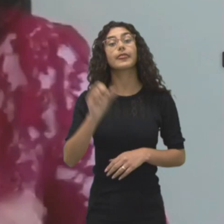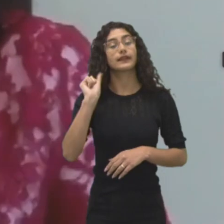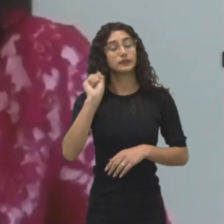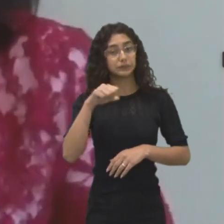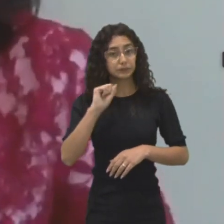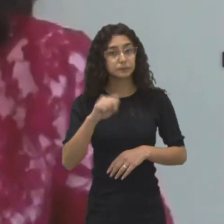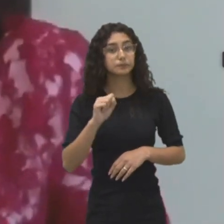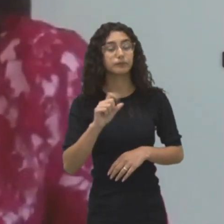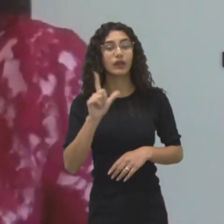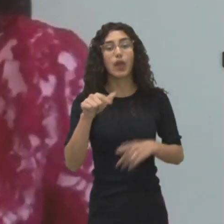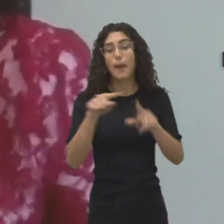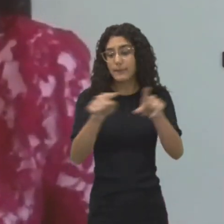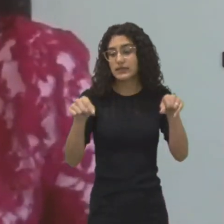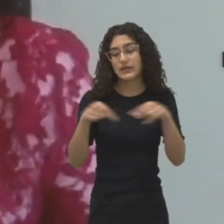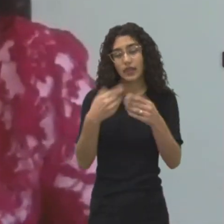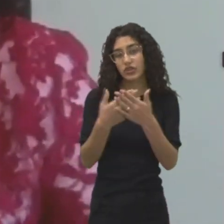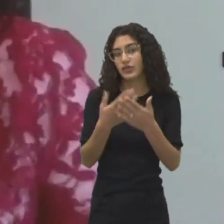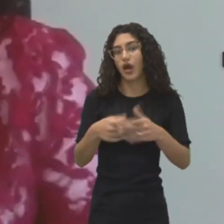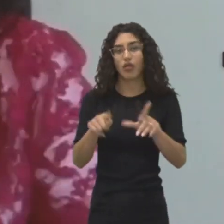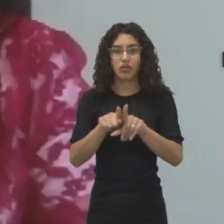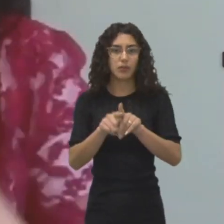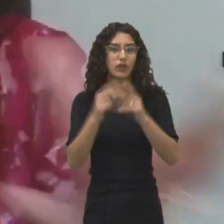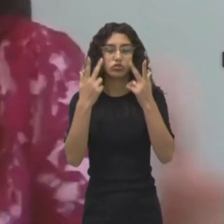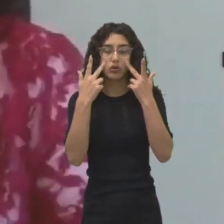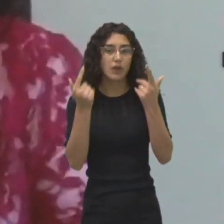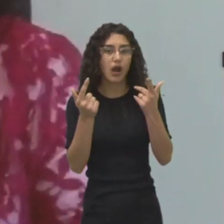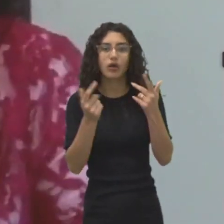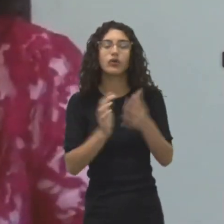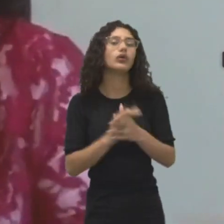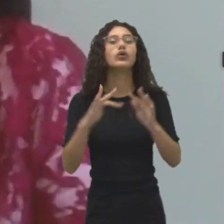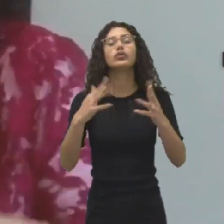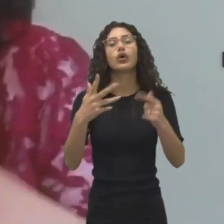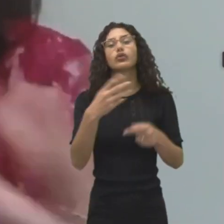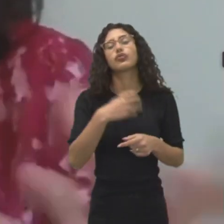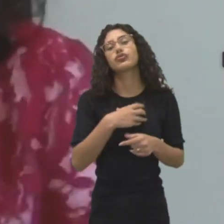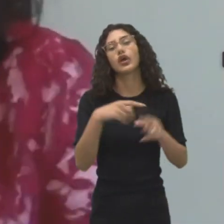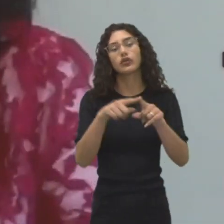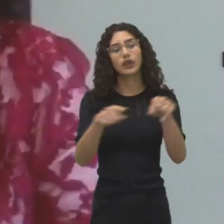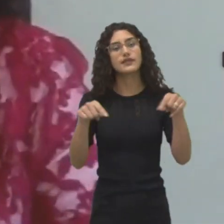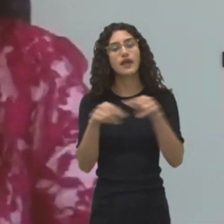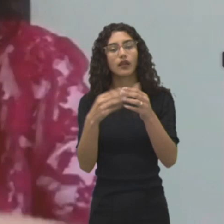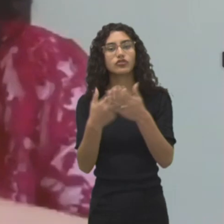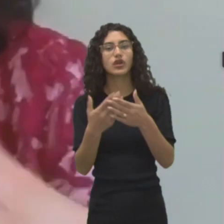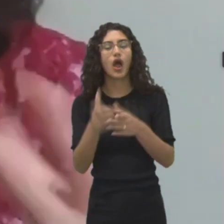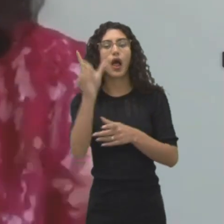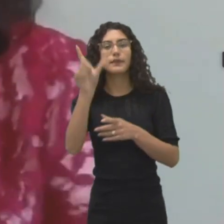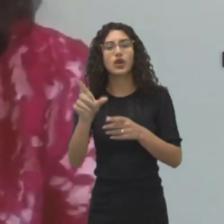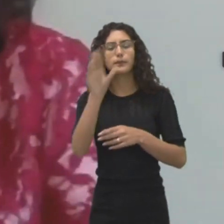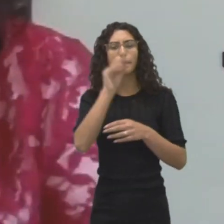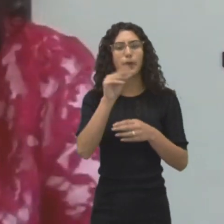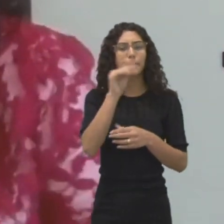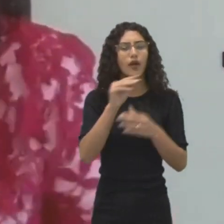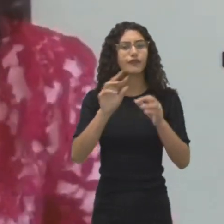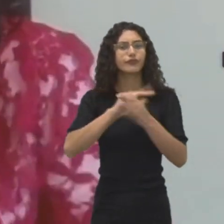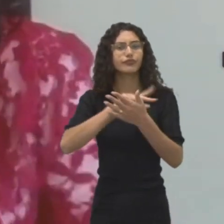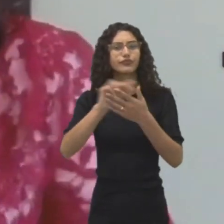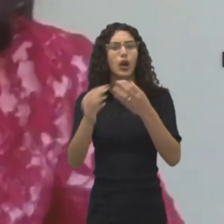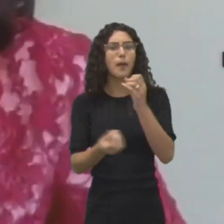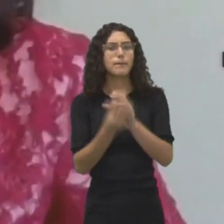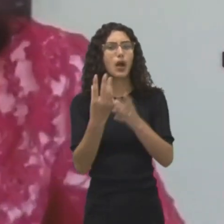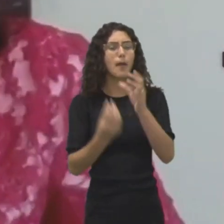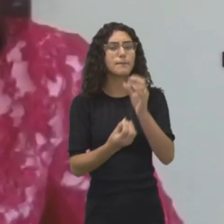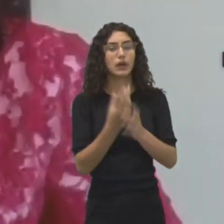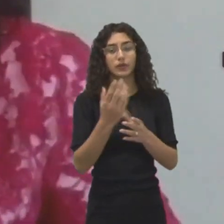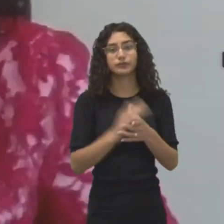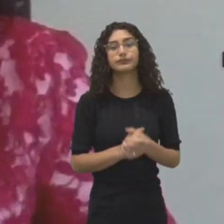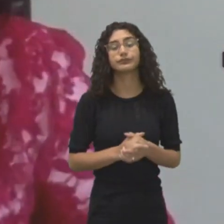Exatamente, é uma sala de aula também, né? Todos os efeitos da sala de aula, pessoas comentando, vários assuntos surgindo,